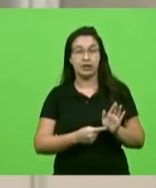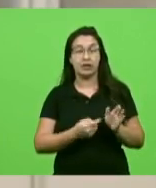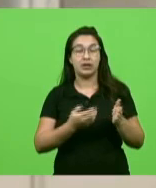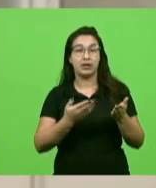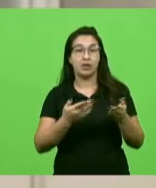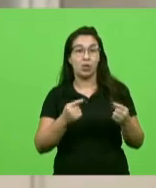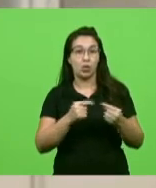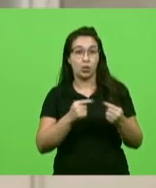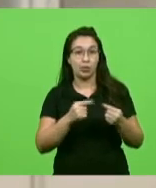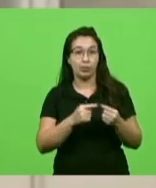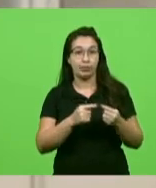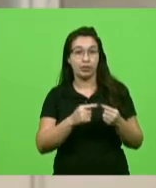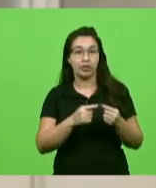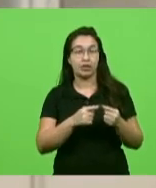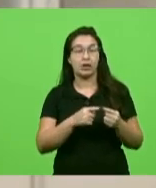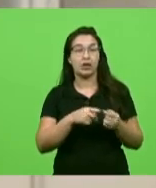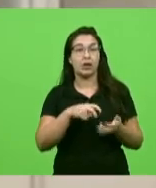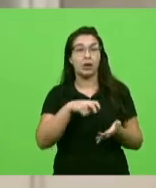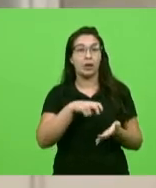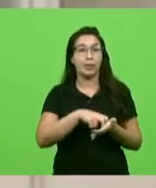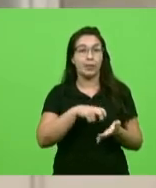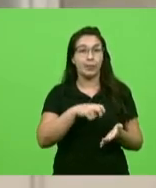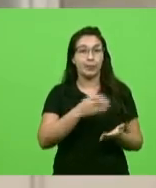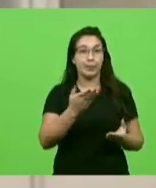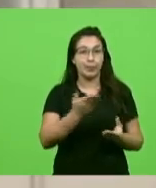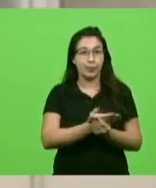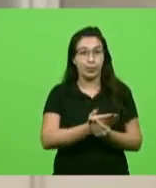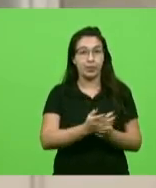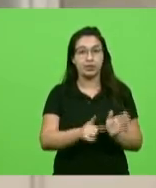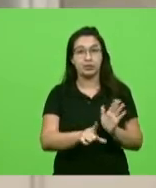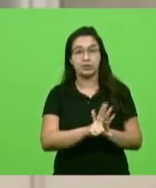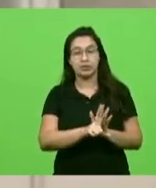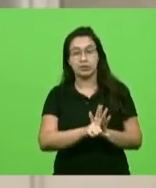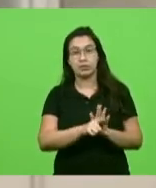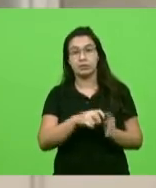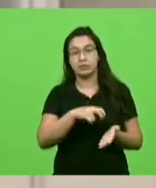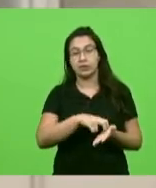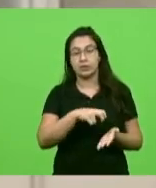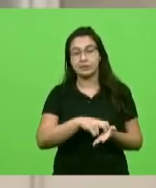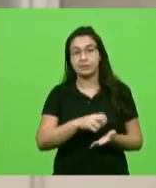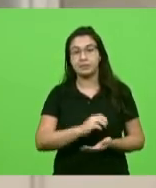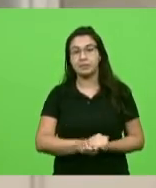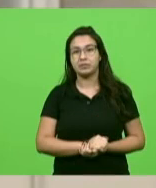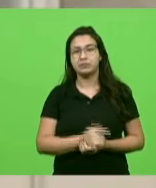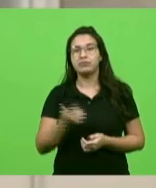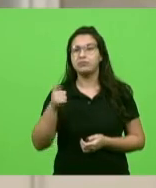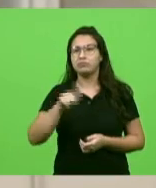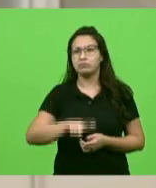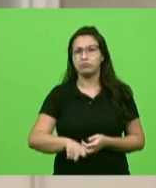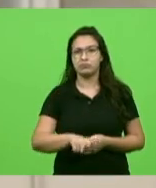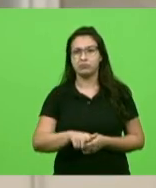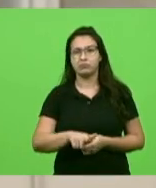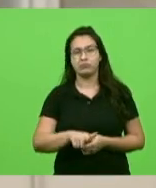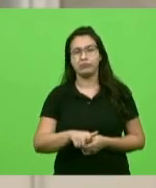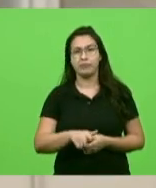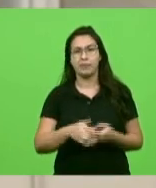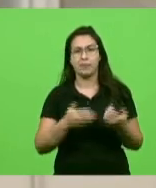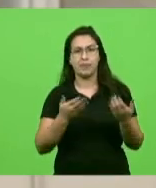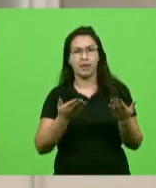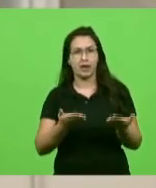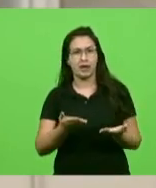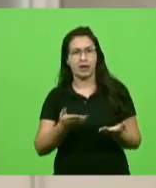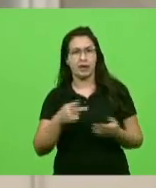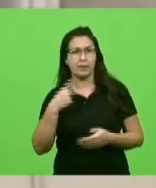processo penal o outro sim a além dos elementos objetivos do tipo de infração